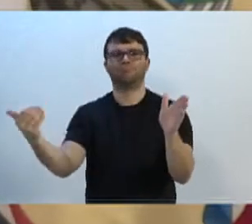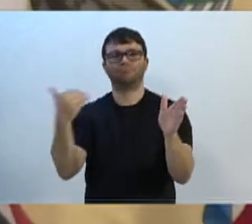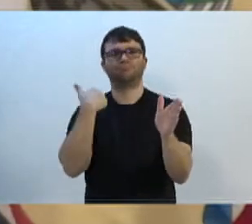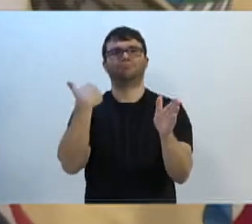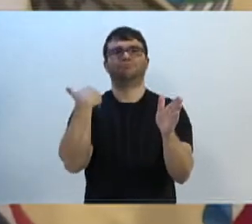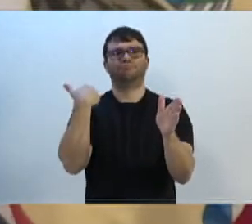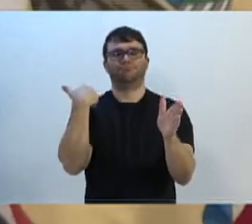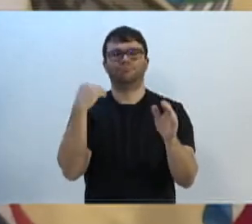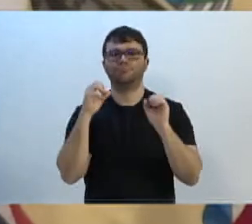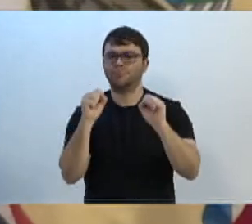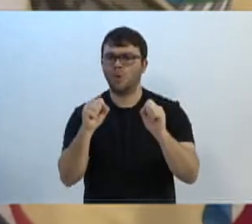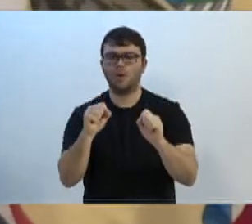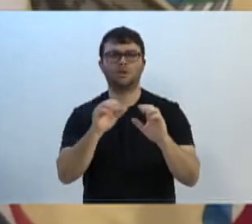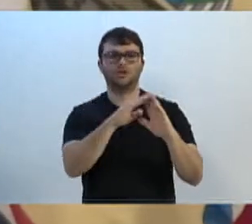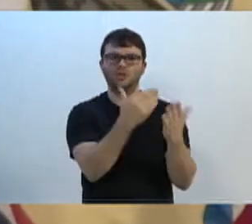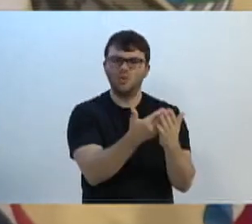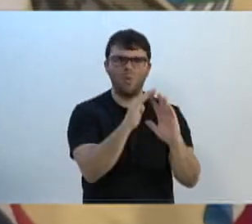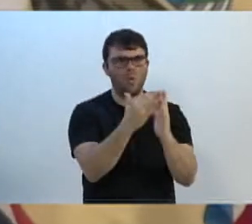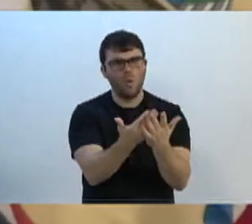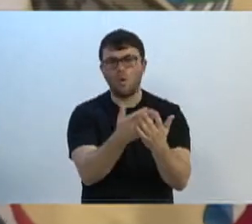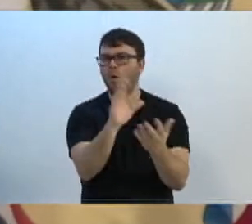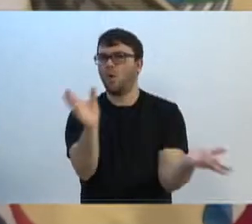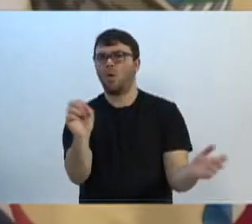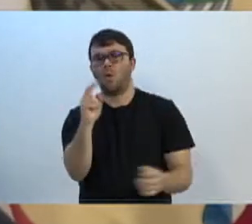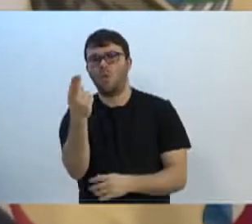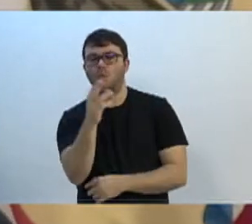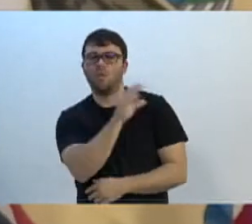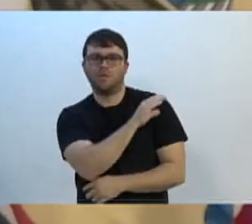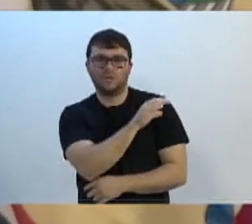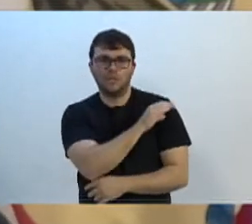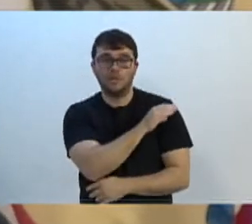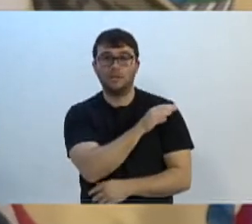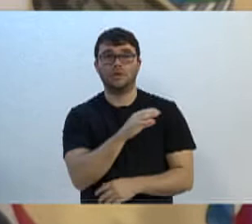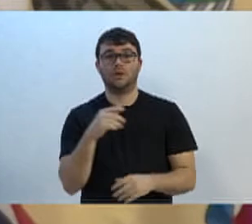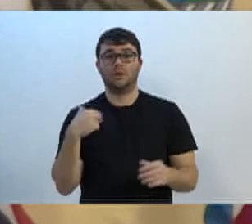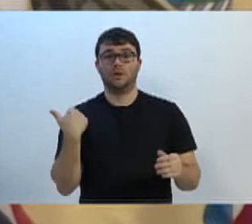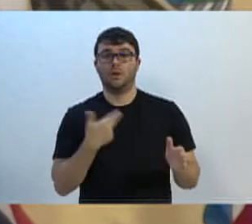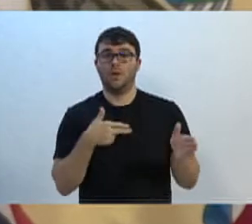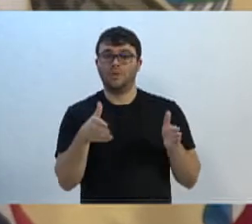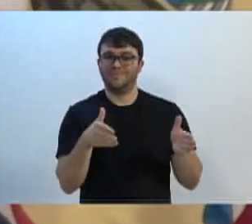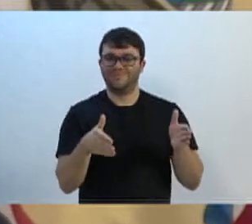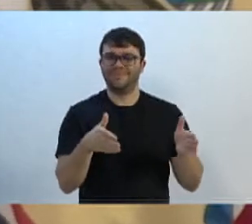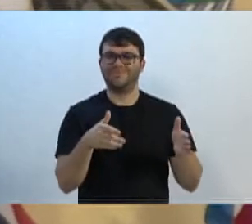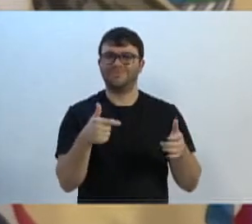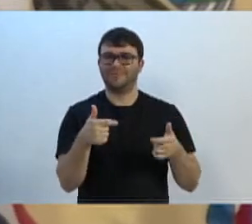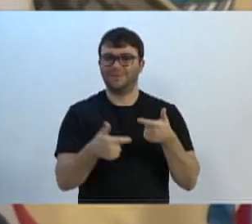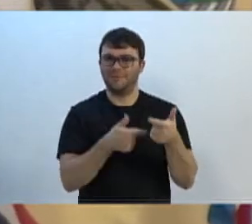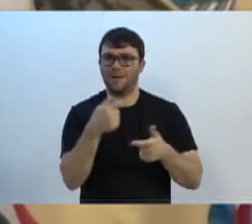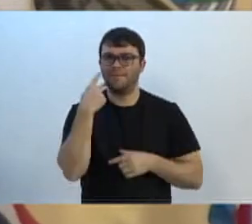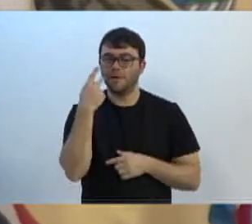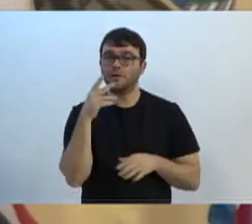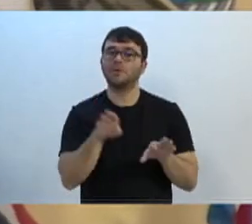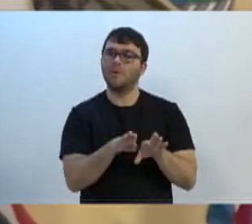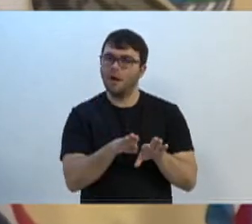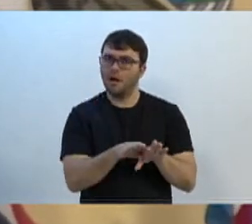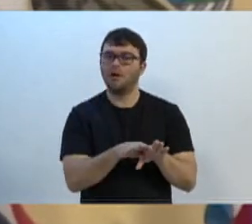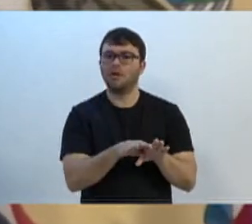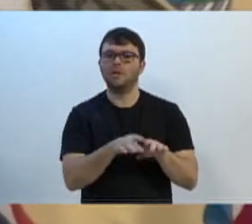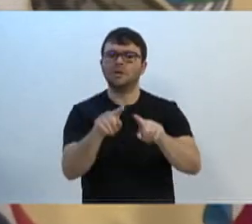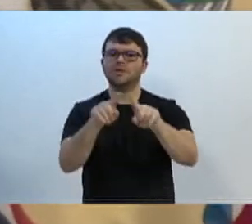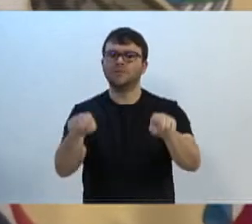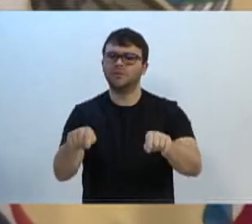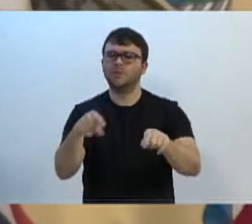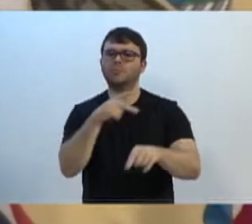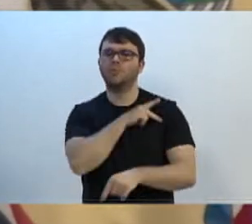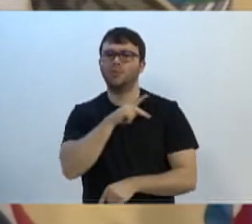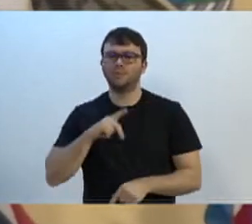das nossas escolas educandários do nosso município nosso mandato sempre teve aberto aliás os servidores públicos sabem disso